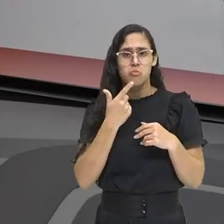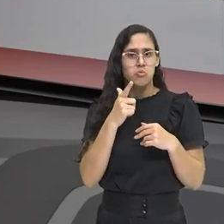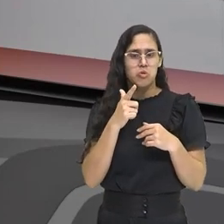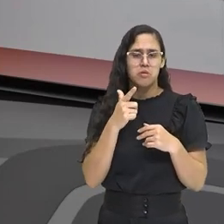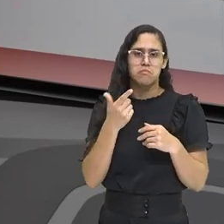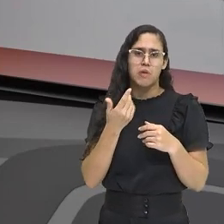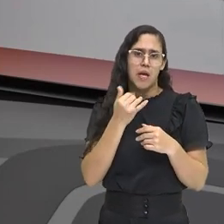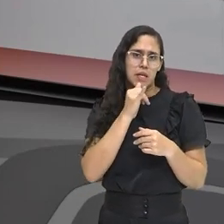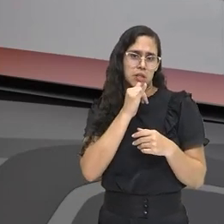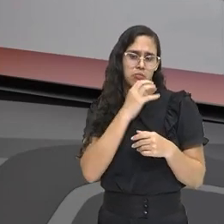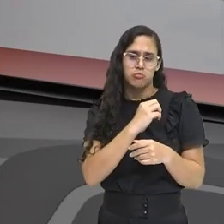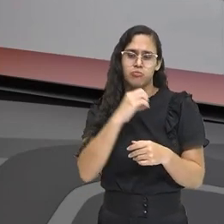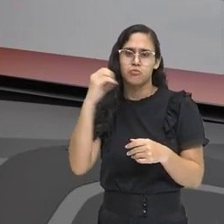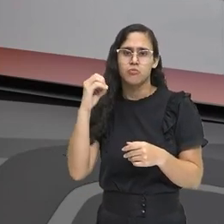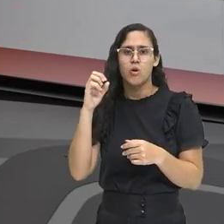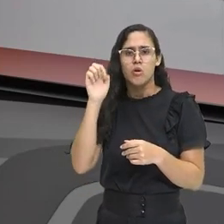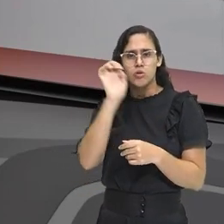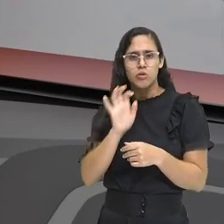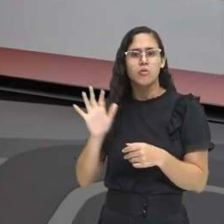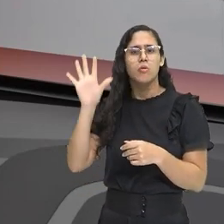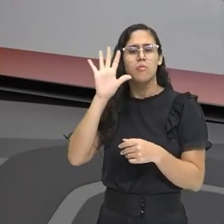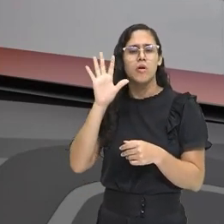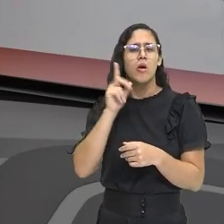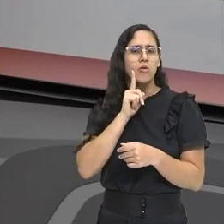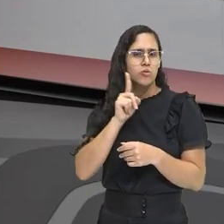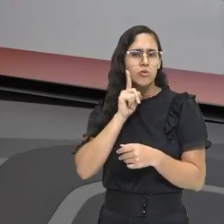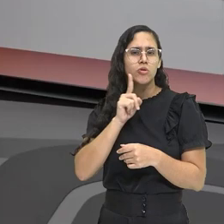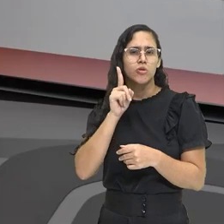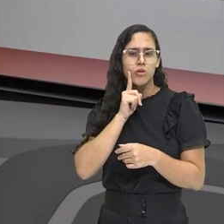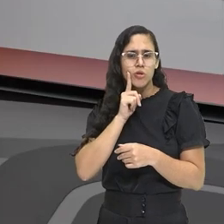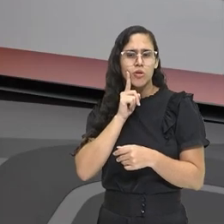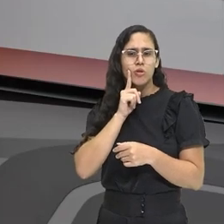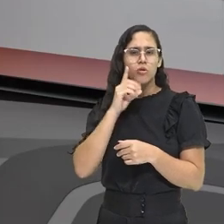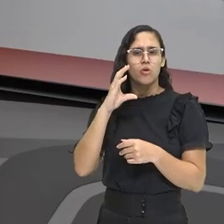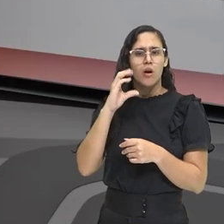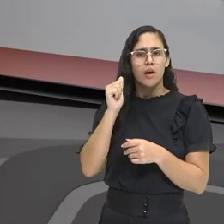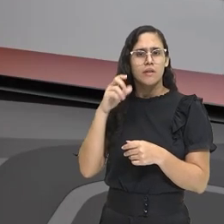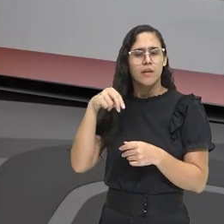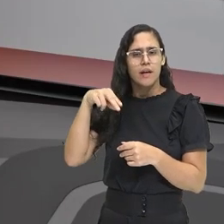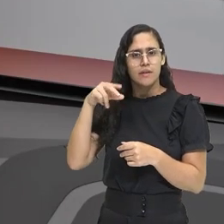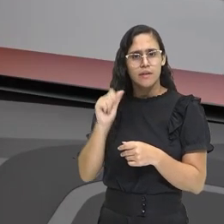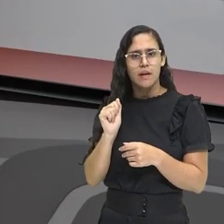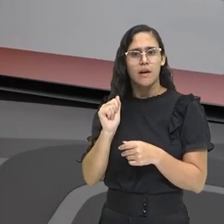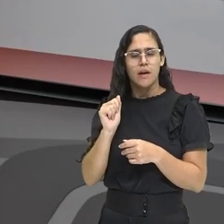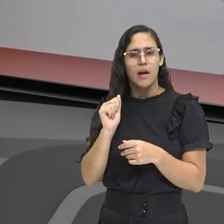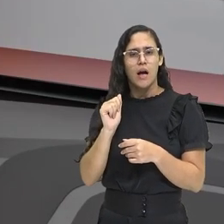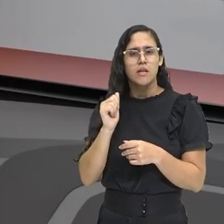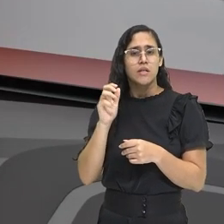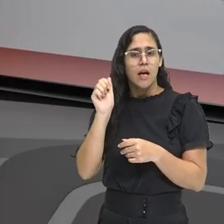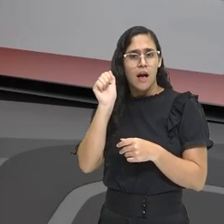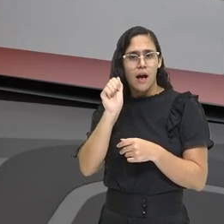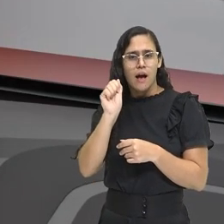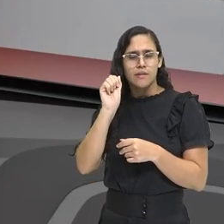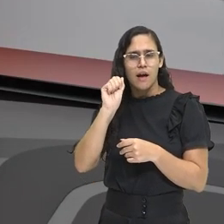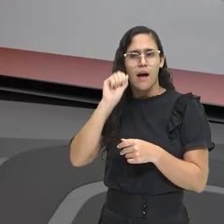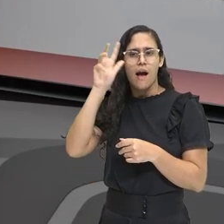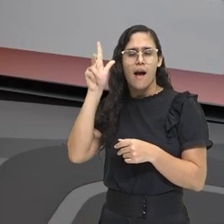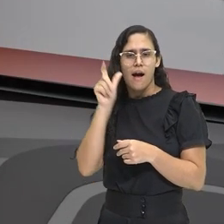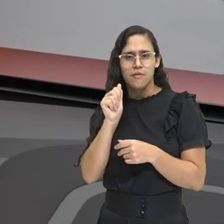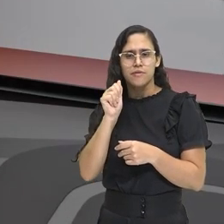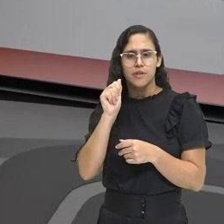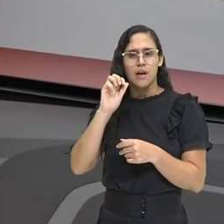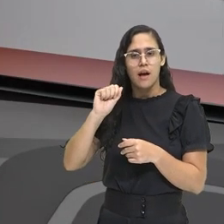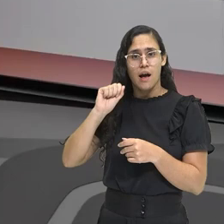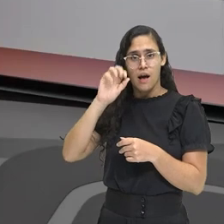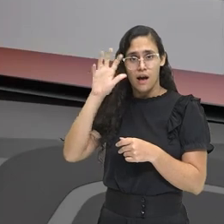europeu, nos Estados Unidos, ou então no Canadá, no continente africano, ali nos países da África,